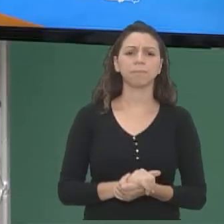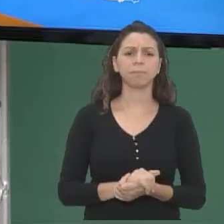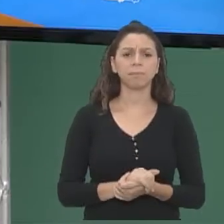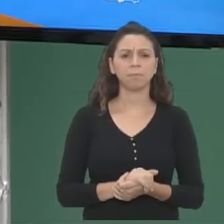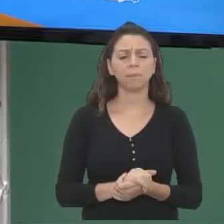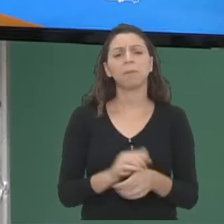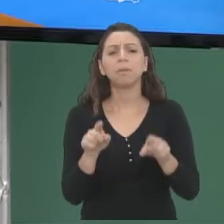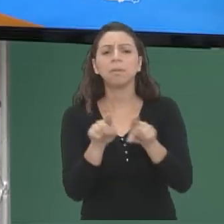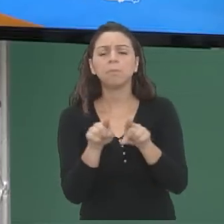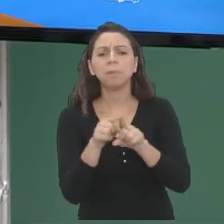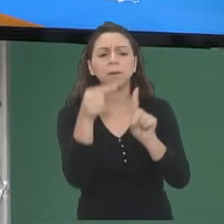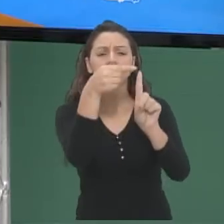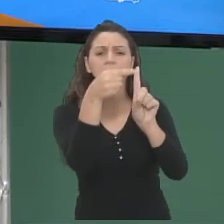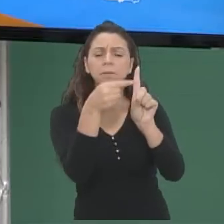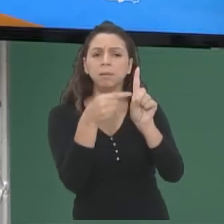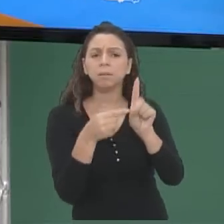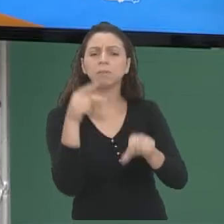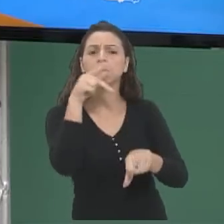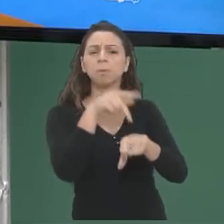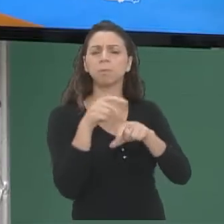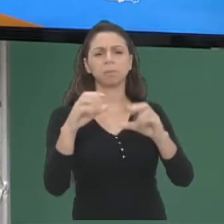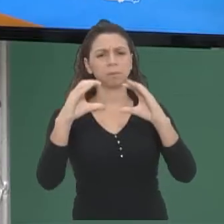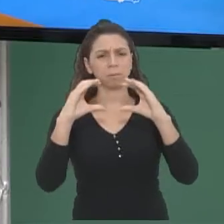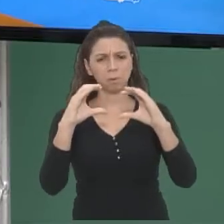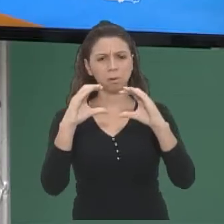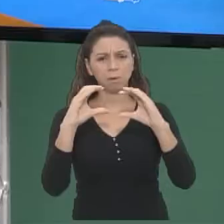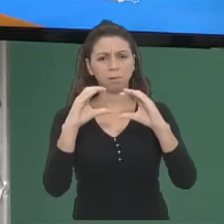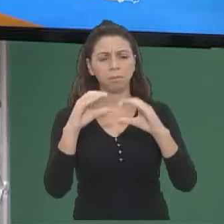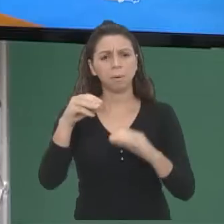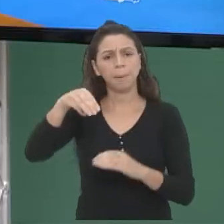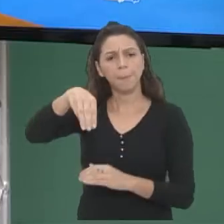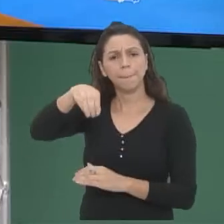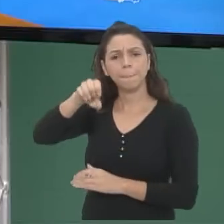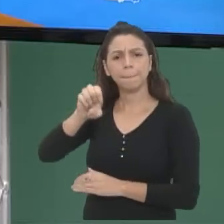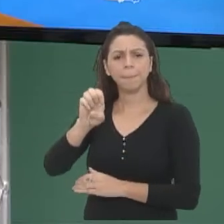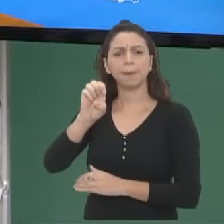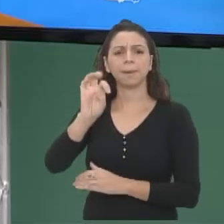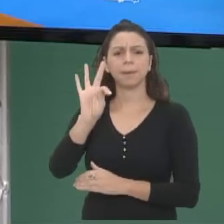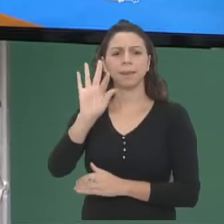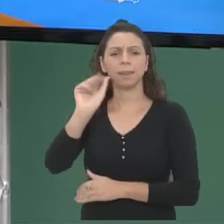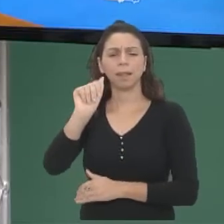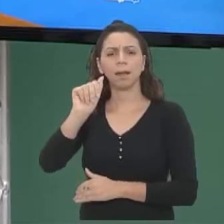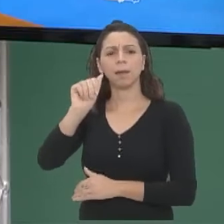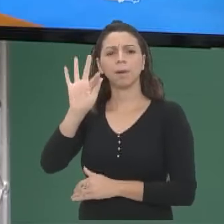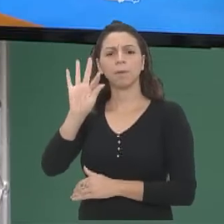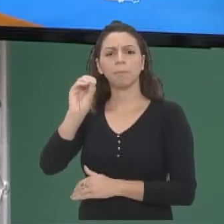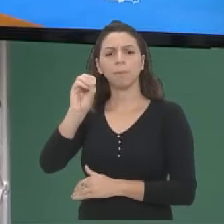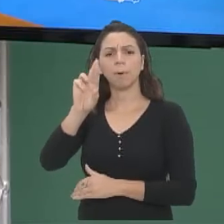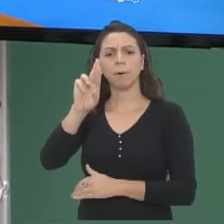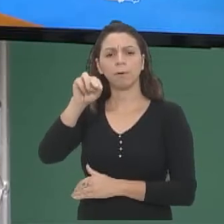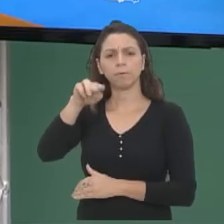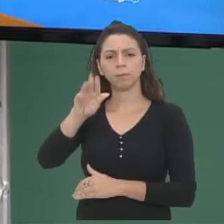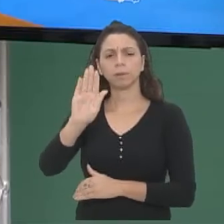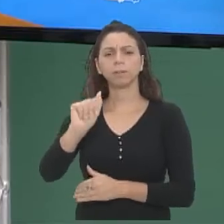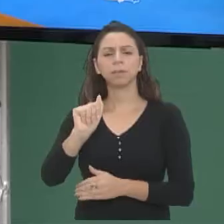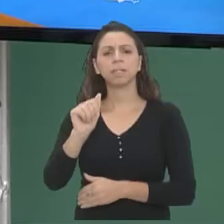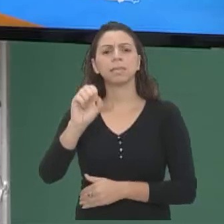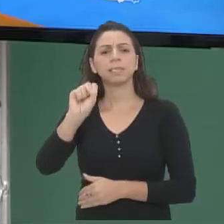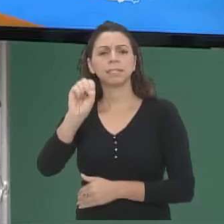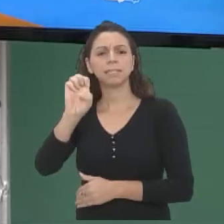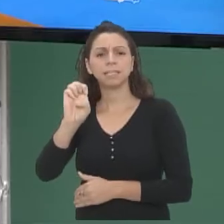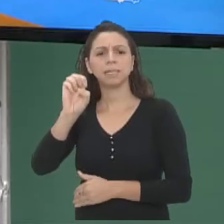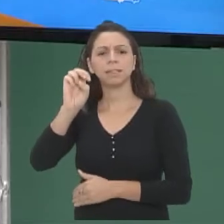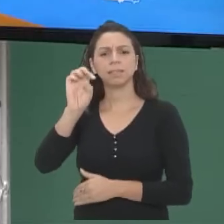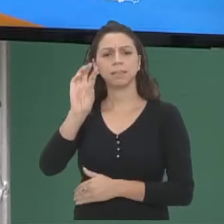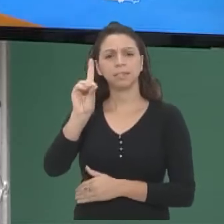Nós falamos dos tipos de rocha. Lembra? Metamórfica, sedimentar, magmática. Vocês perceberam que os